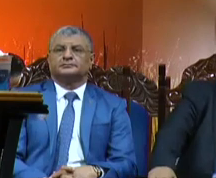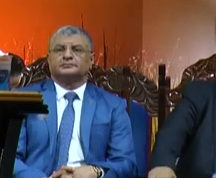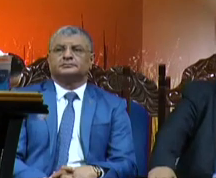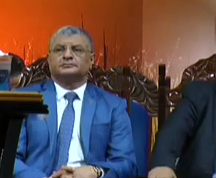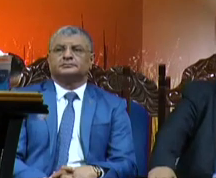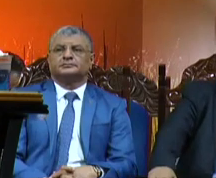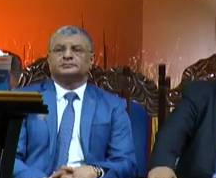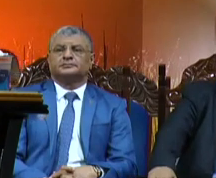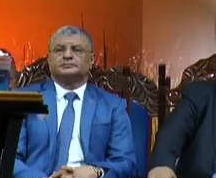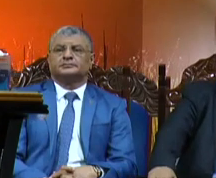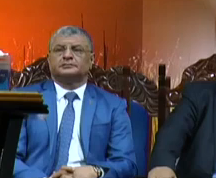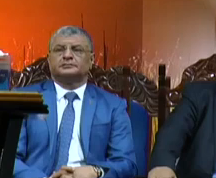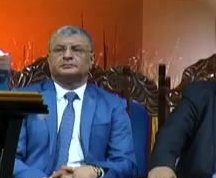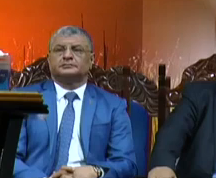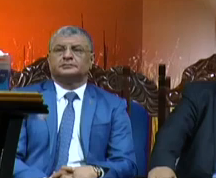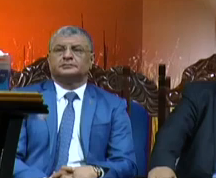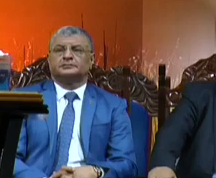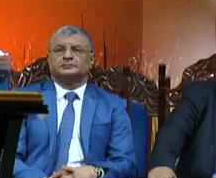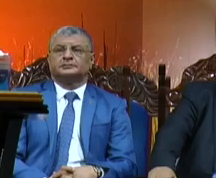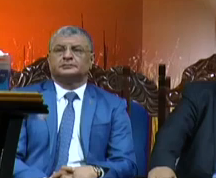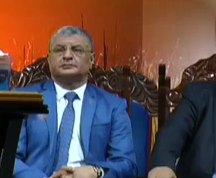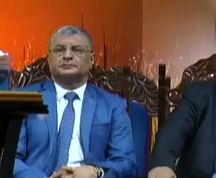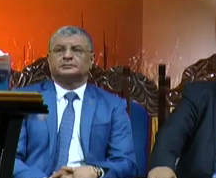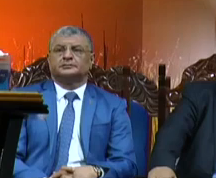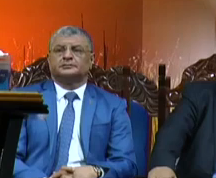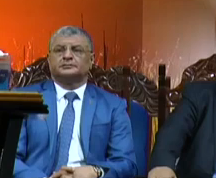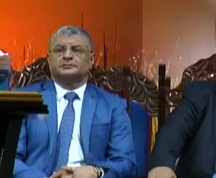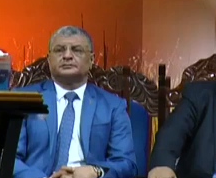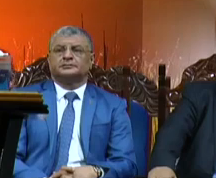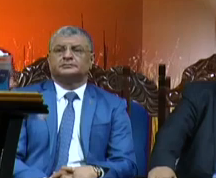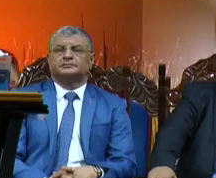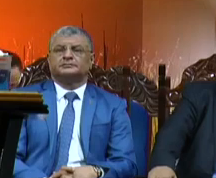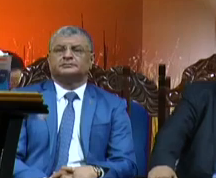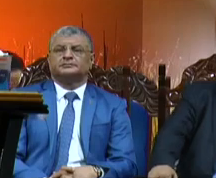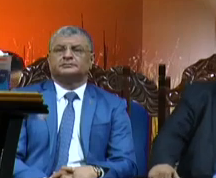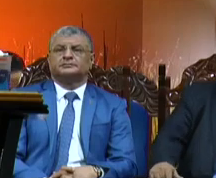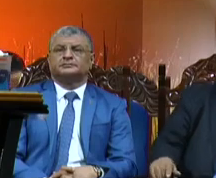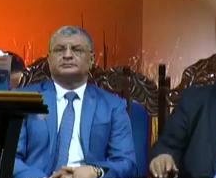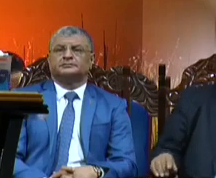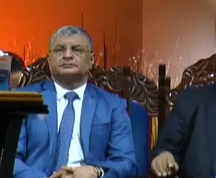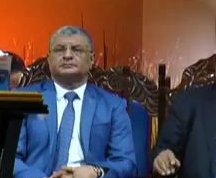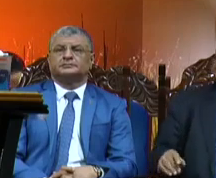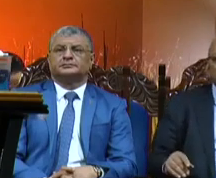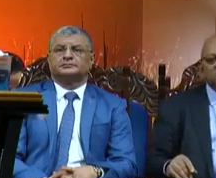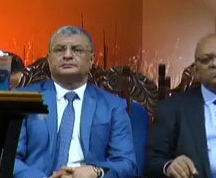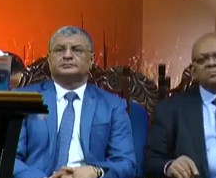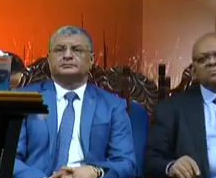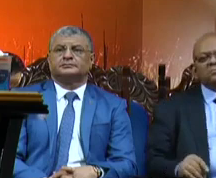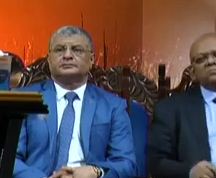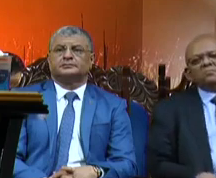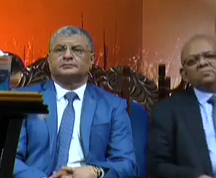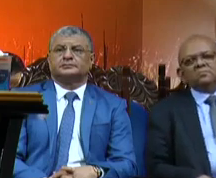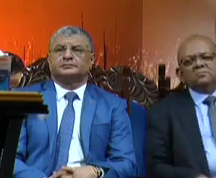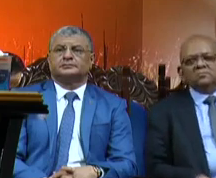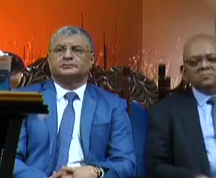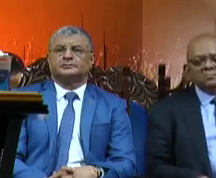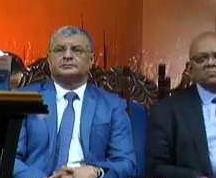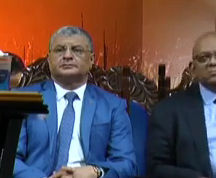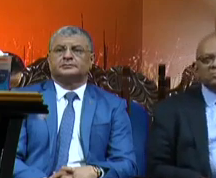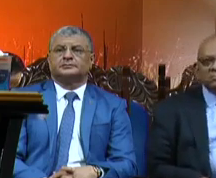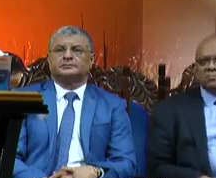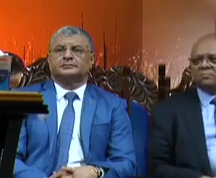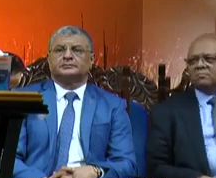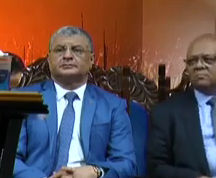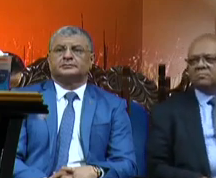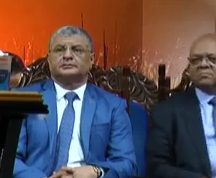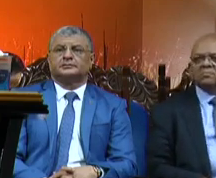a primeira estrofe? É a introdução do hino, é a abertura do hino, é a